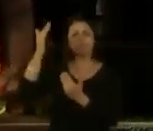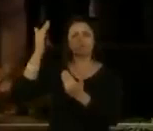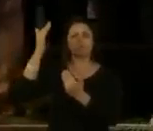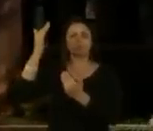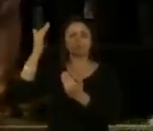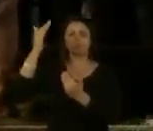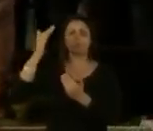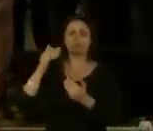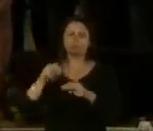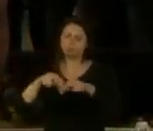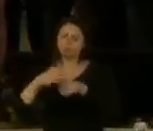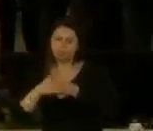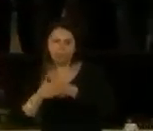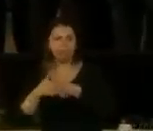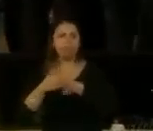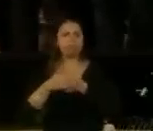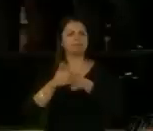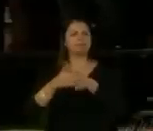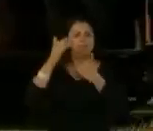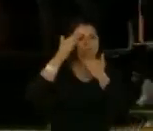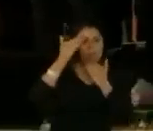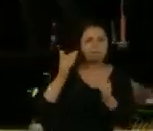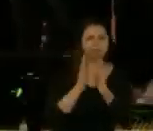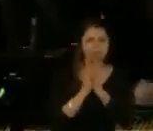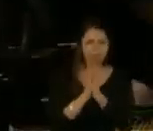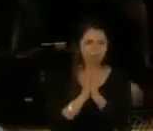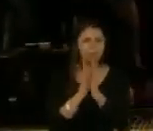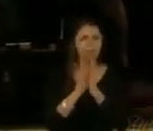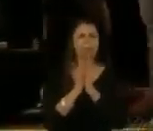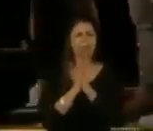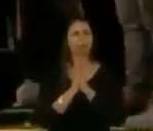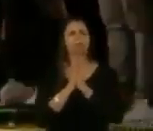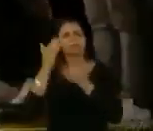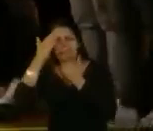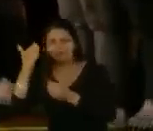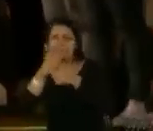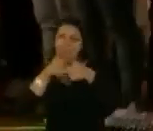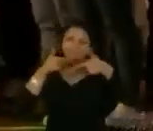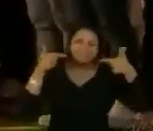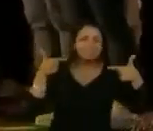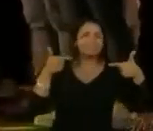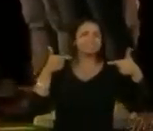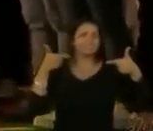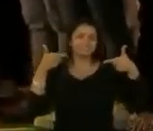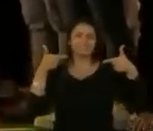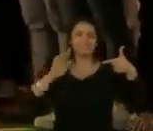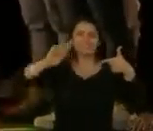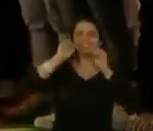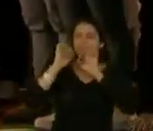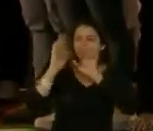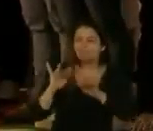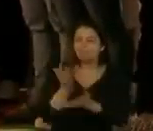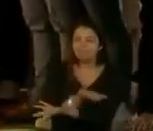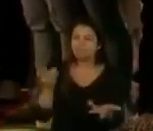Muito obrigada pelo carinho, muito obrigada pelas intercessões, muito obrigada pelos sorrisos. Que Deus abençoe vocês